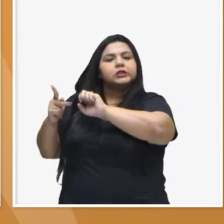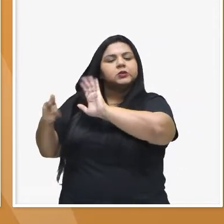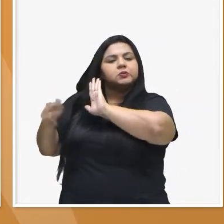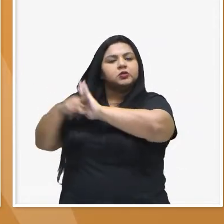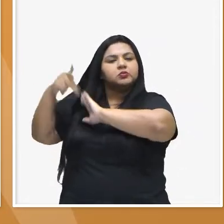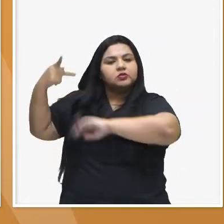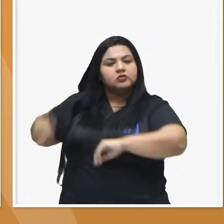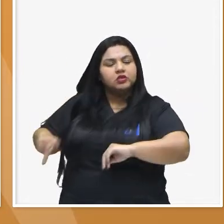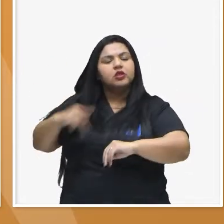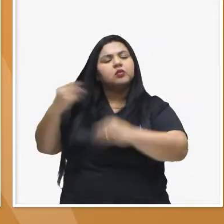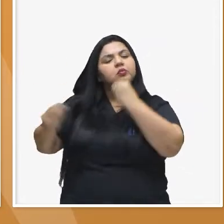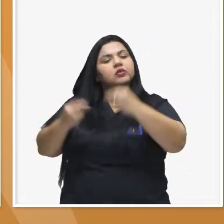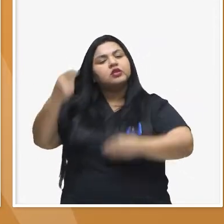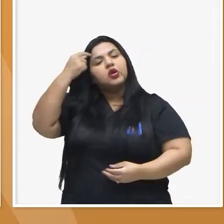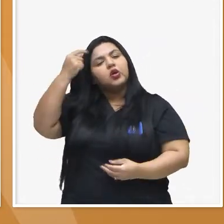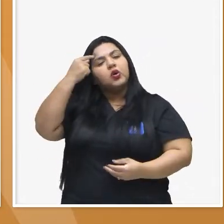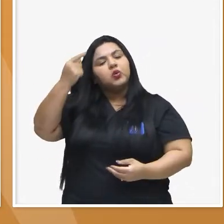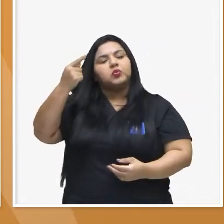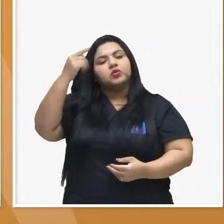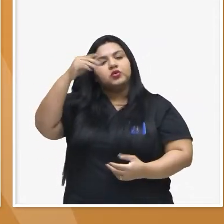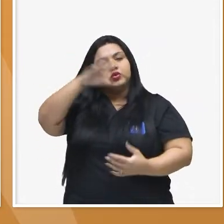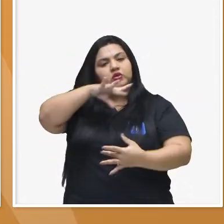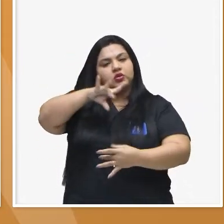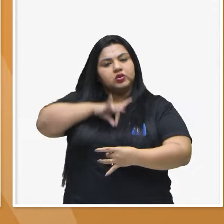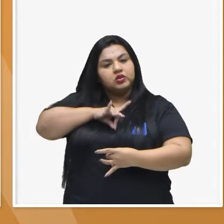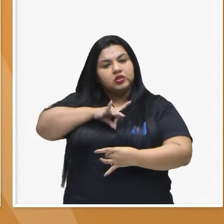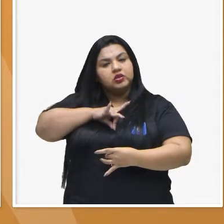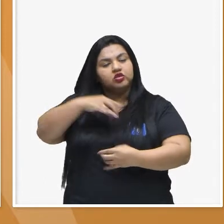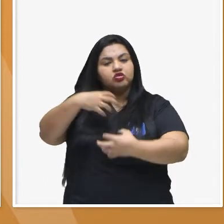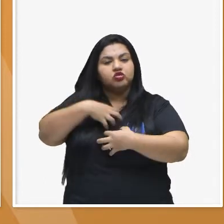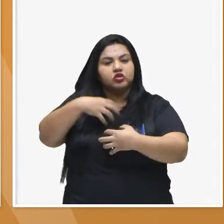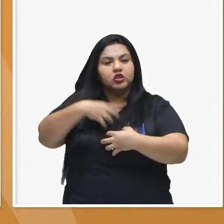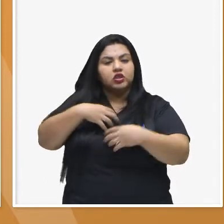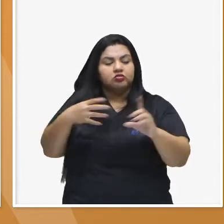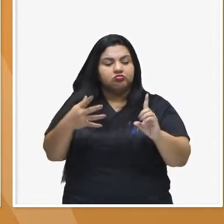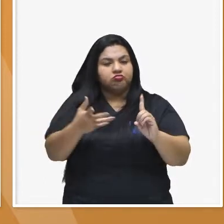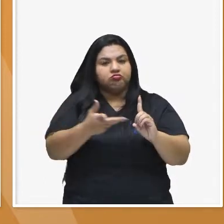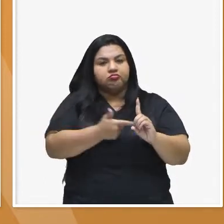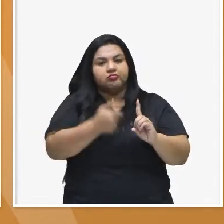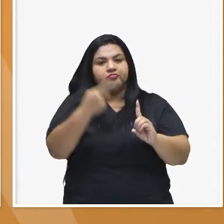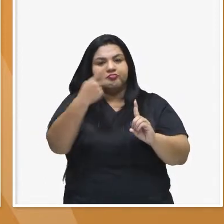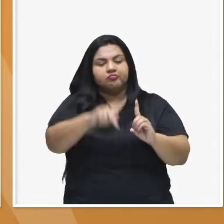consciência como espírito, como uma forma dialética, segundo Hegel?